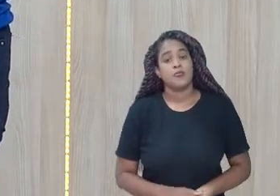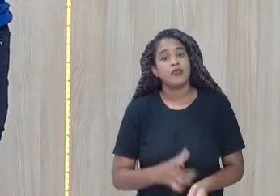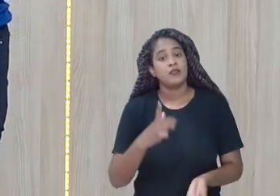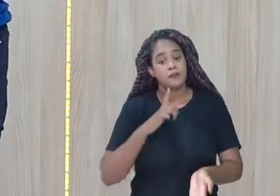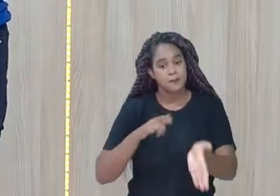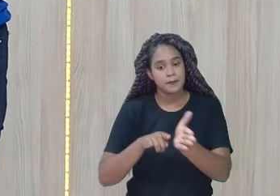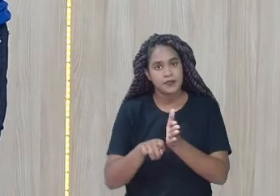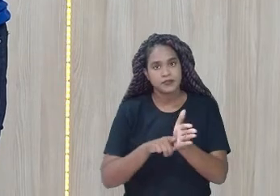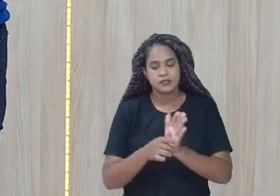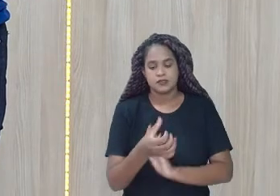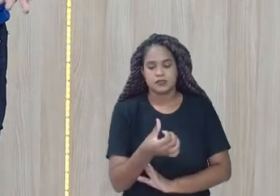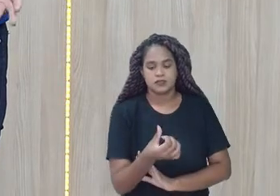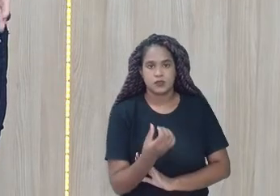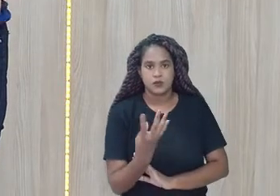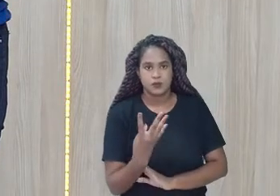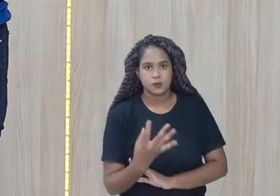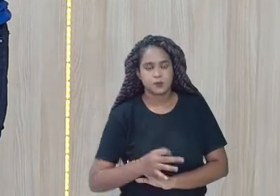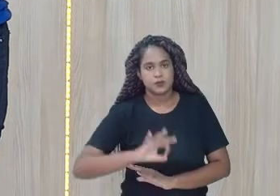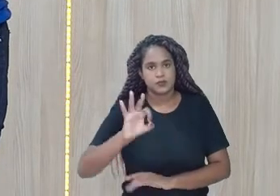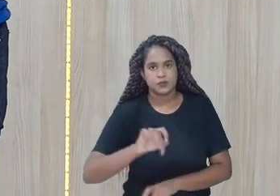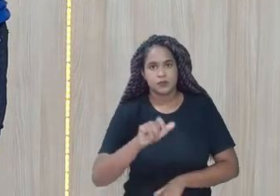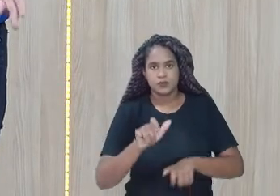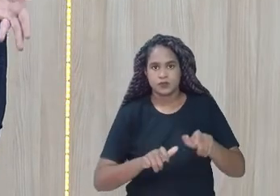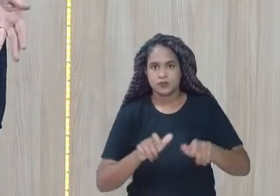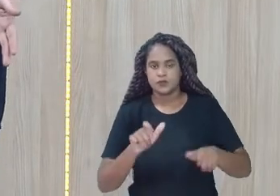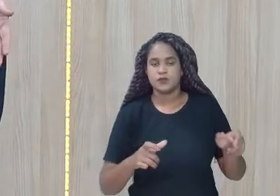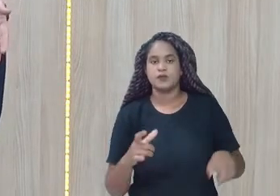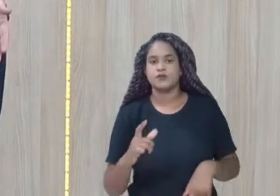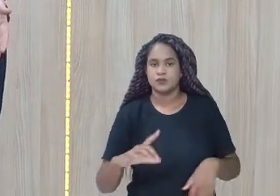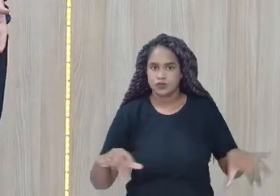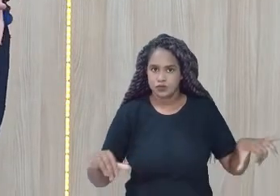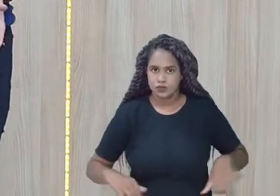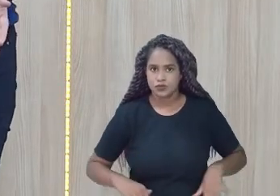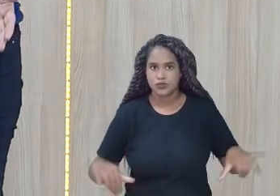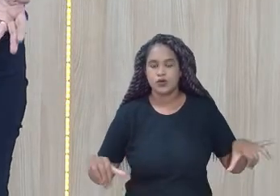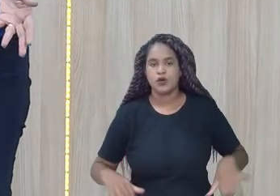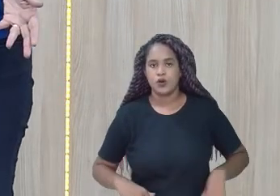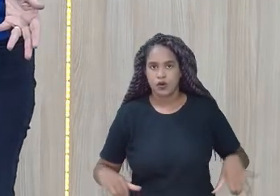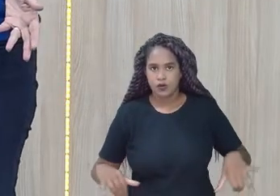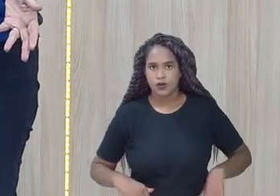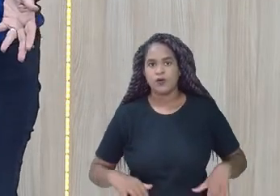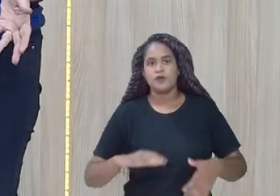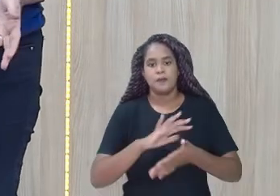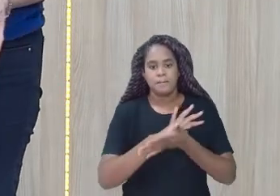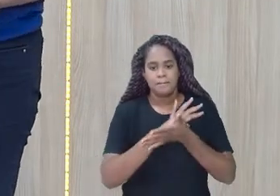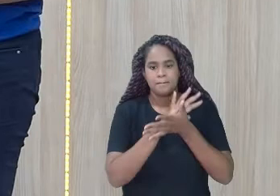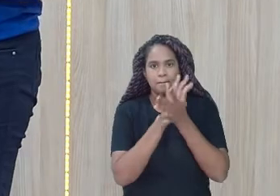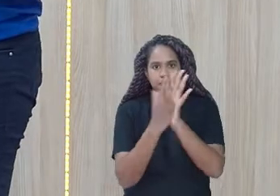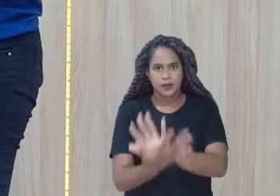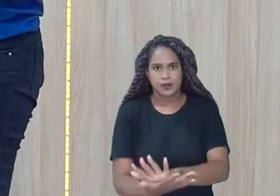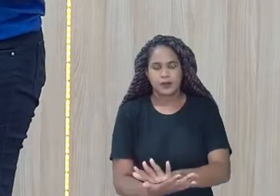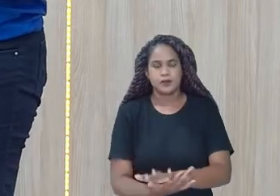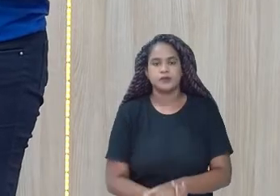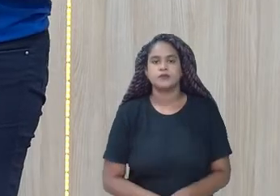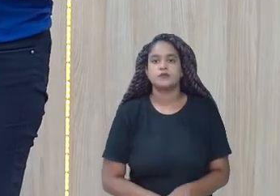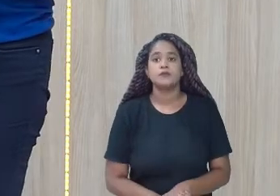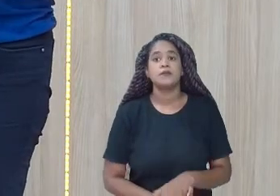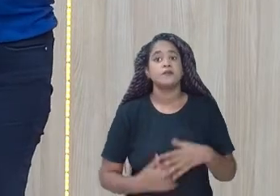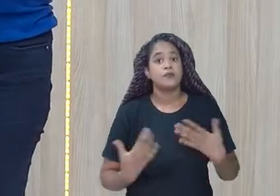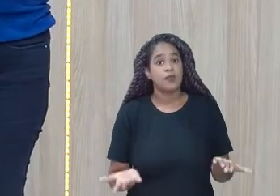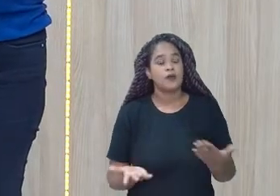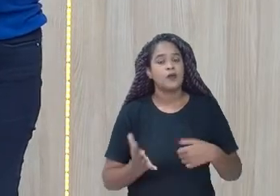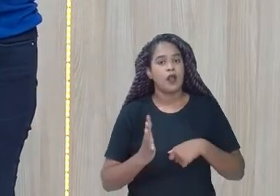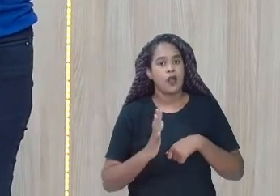que nós vimos, 64% das pessoas também sofrem bastante preconceito, né? Então, a AIDS atualmente,